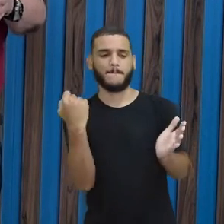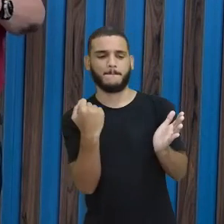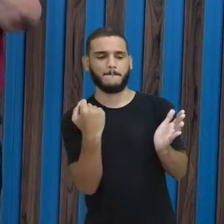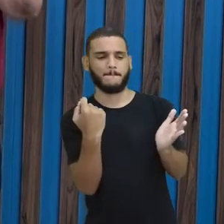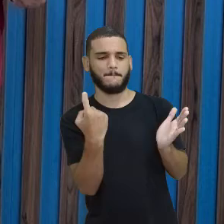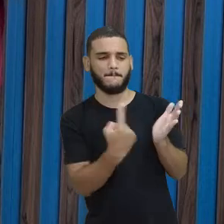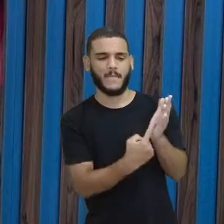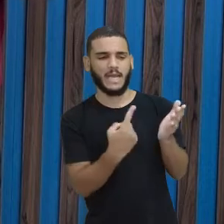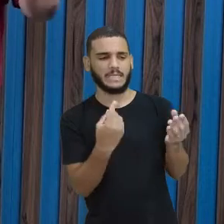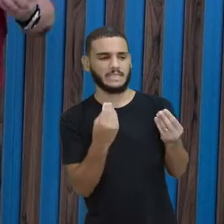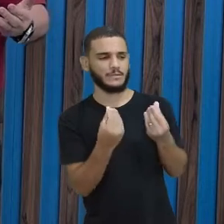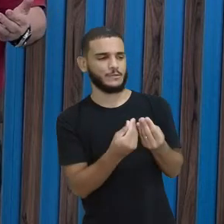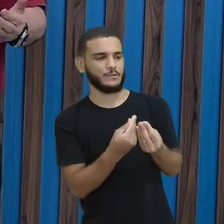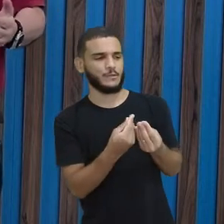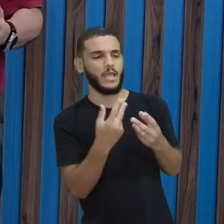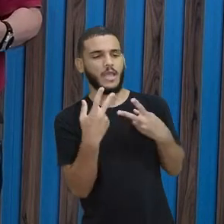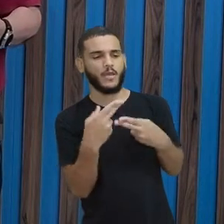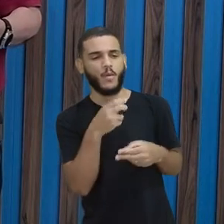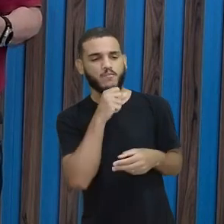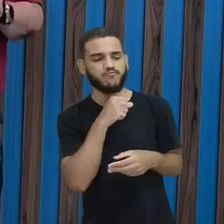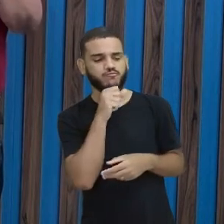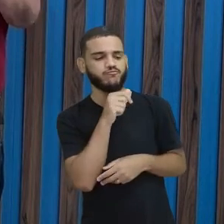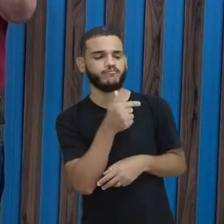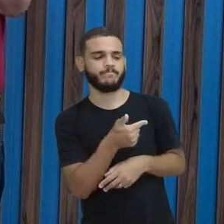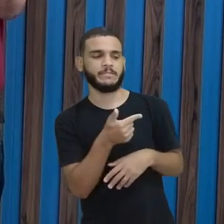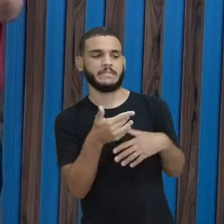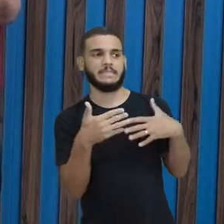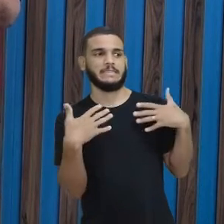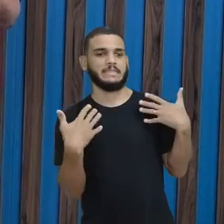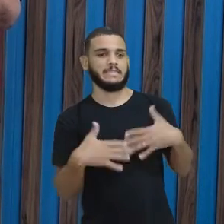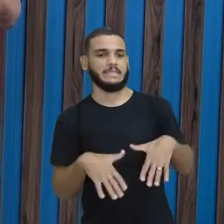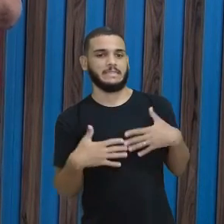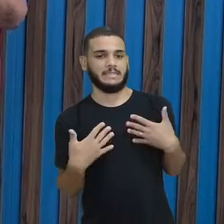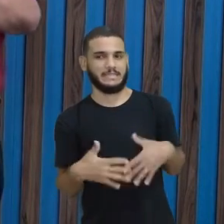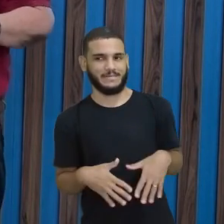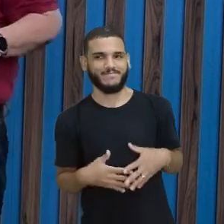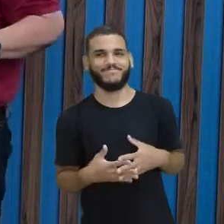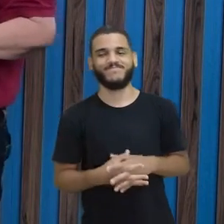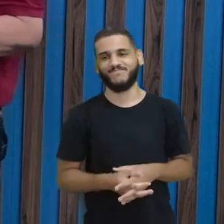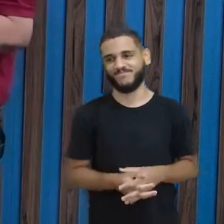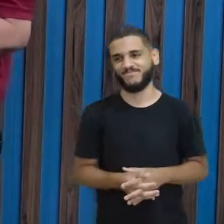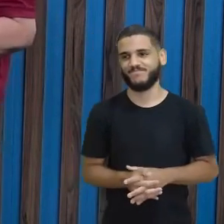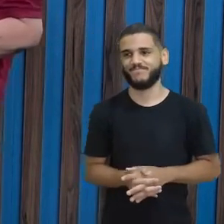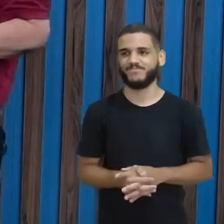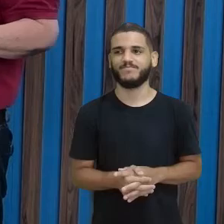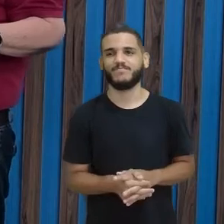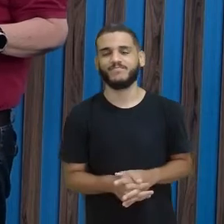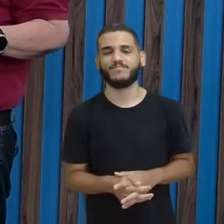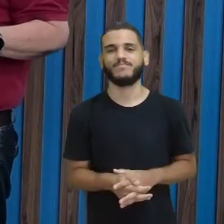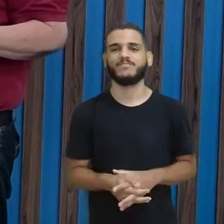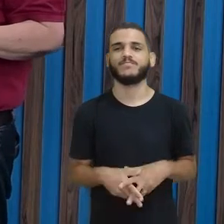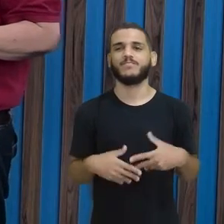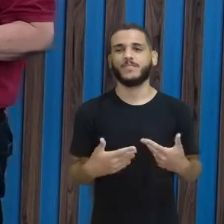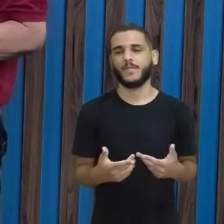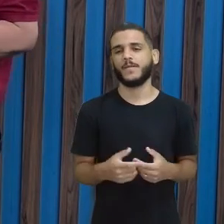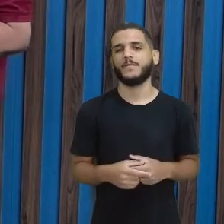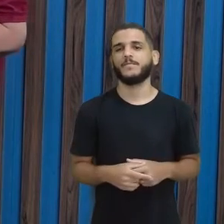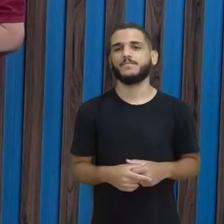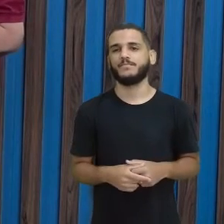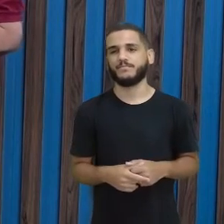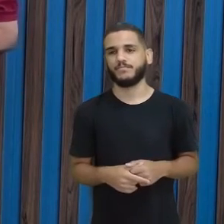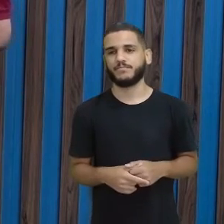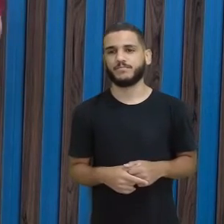bisavó. Ninguém nem conhece essa bisavó, mas alguém viu e essa bisavó tem aquele sinalzinho. Então, como é que se dá esse cruzamento aqui? Vamos